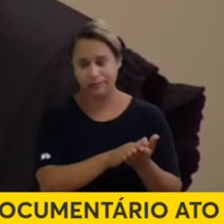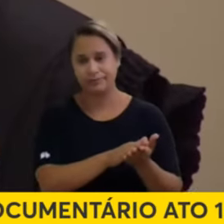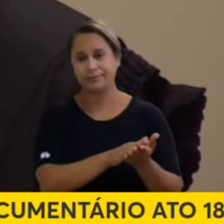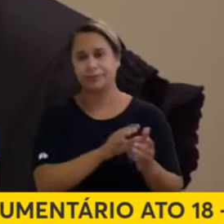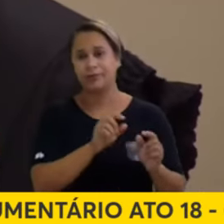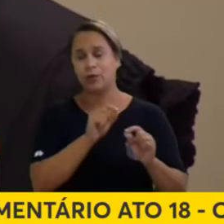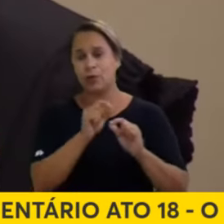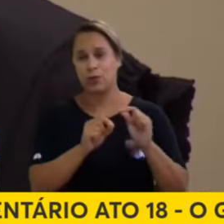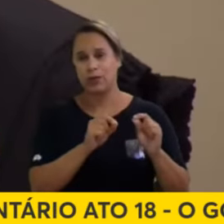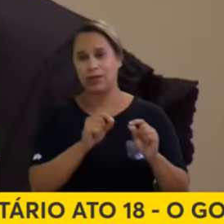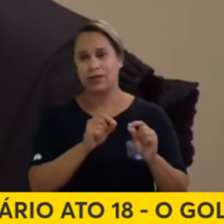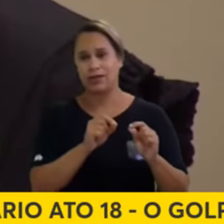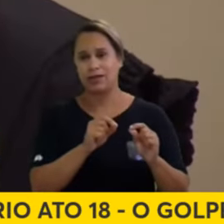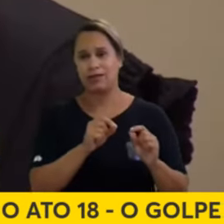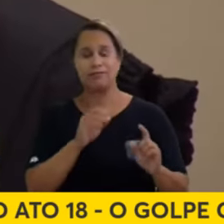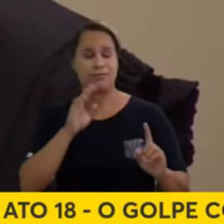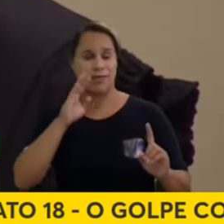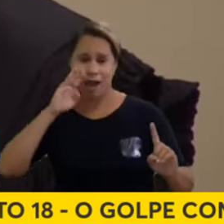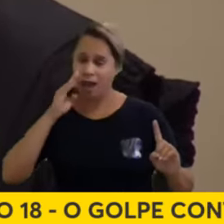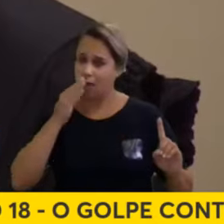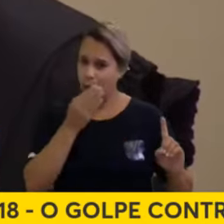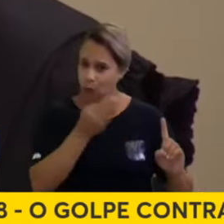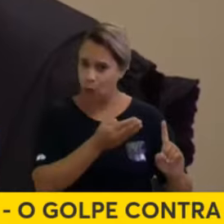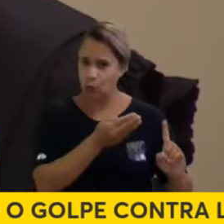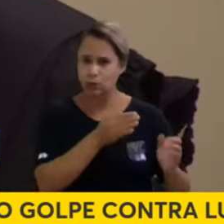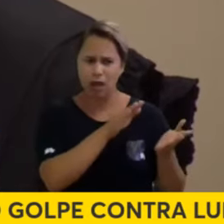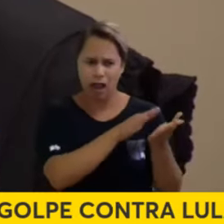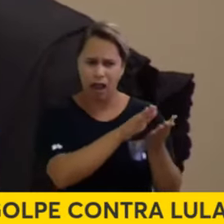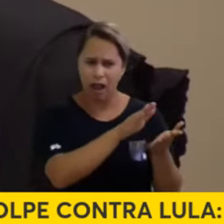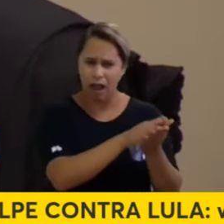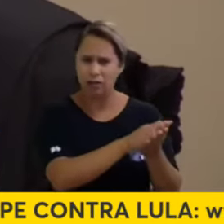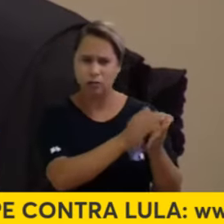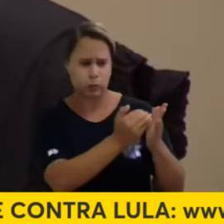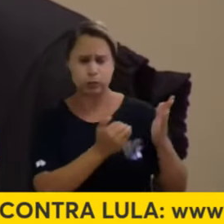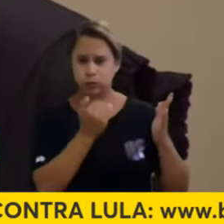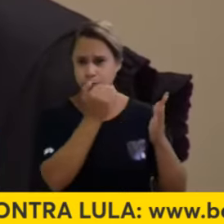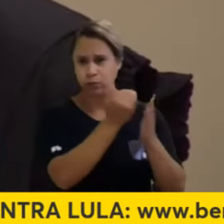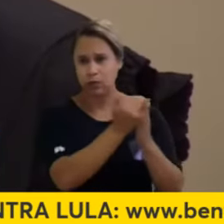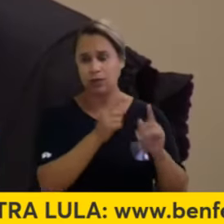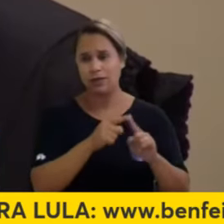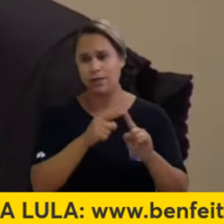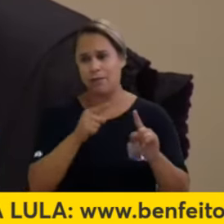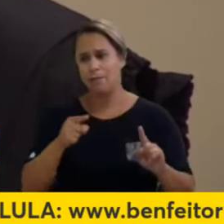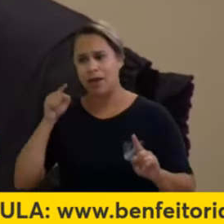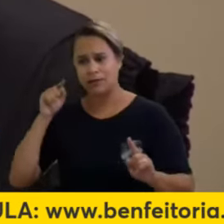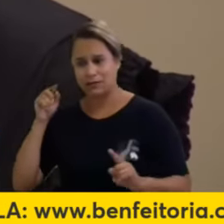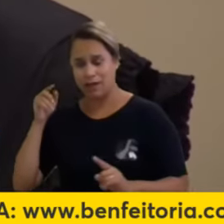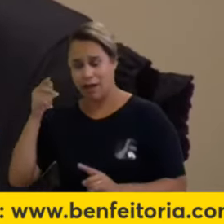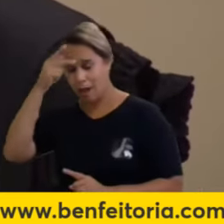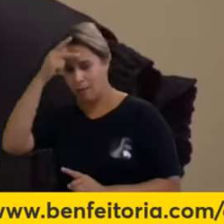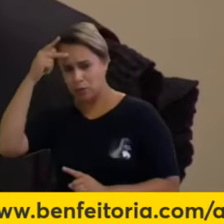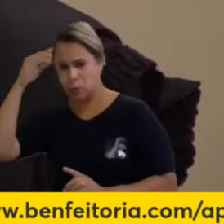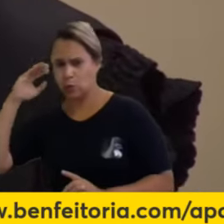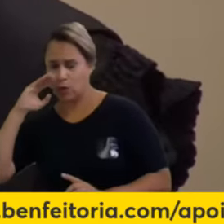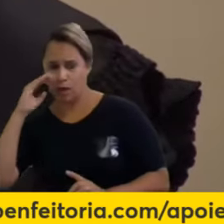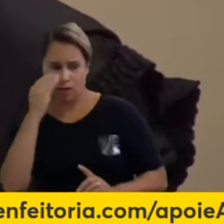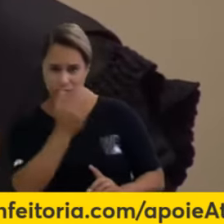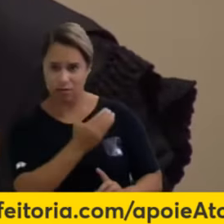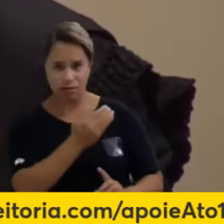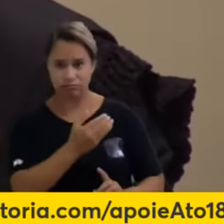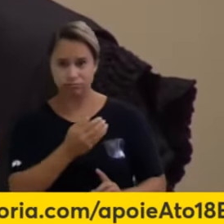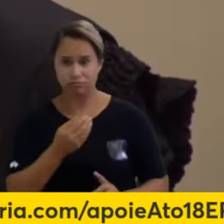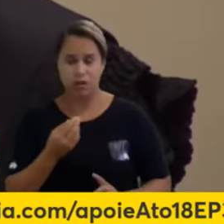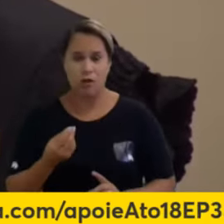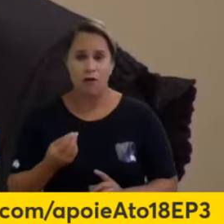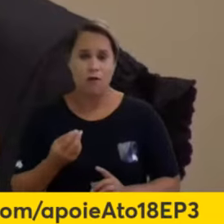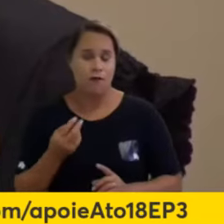acusa-se o candidato a de gasto excessivo mas o acusador não diz quanto gastou decorrendo daí a possibilidade do acusador ter gasto